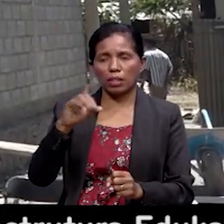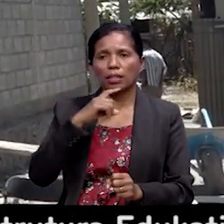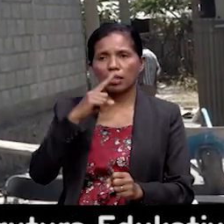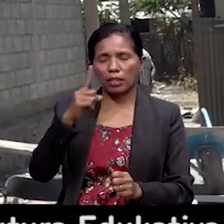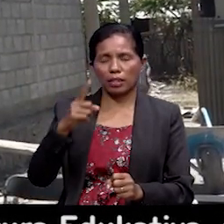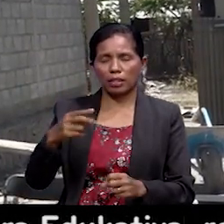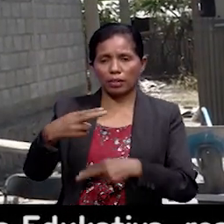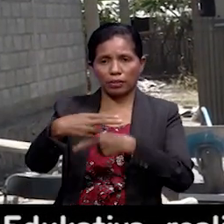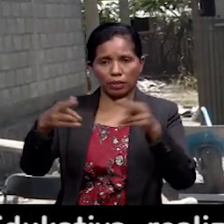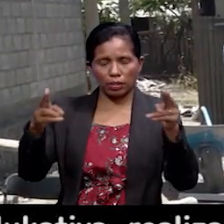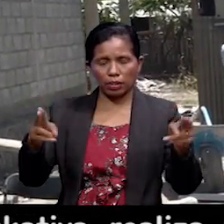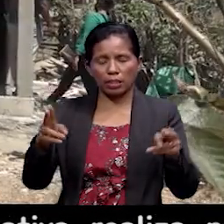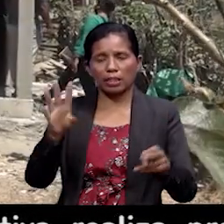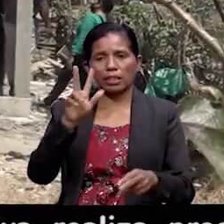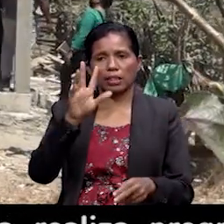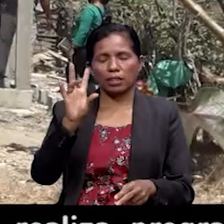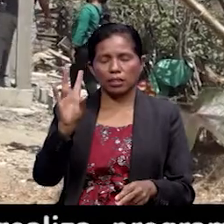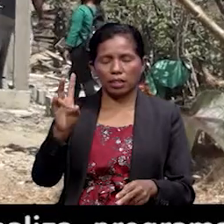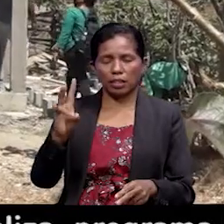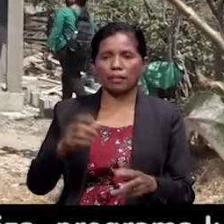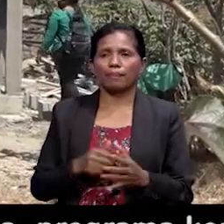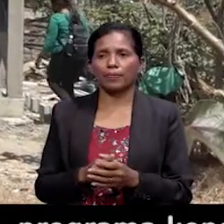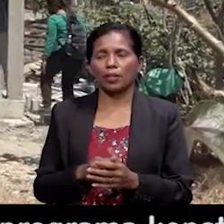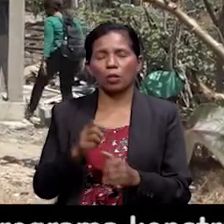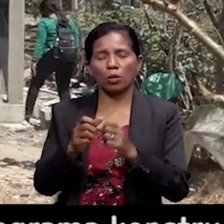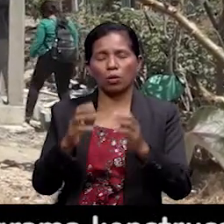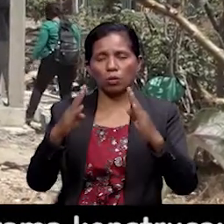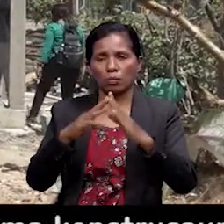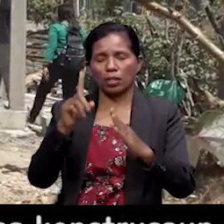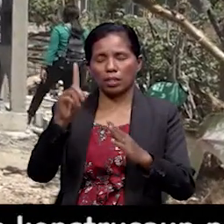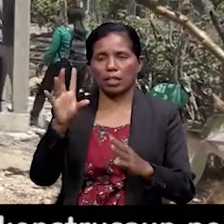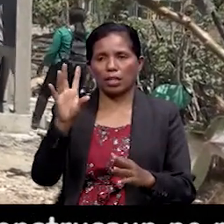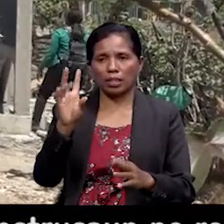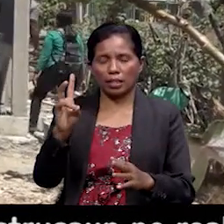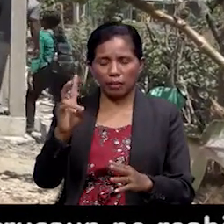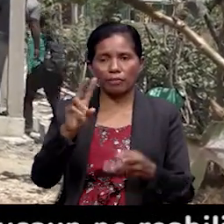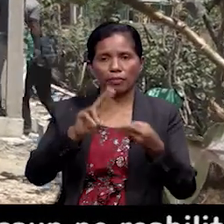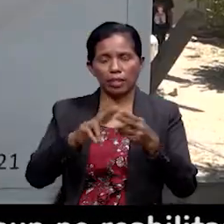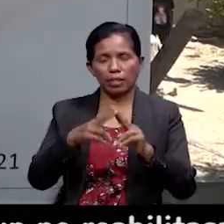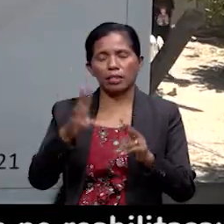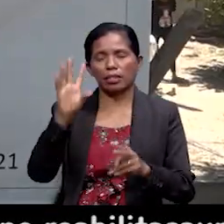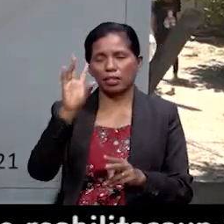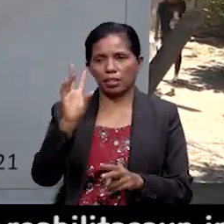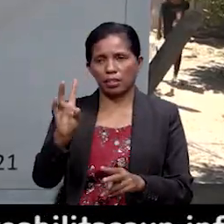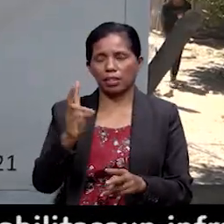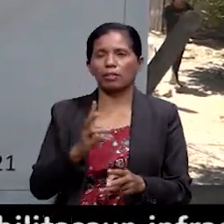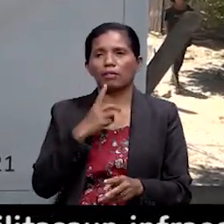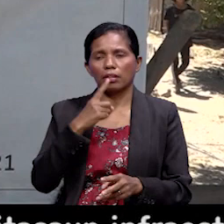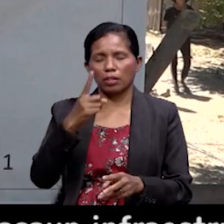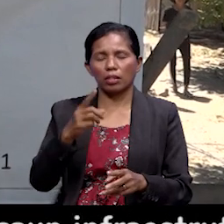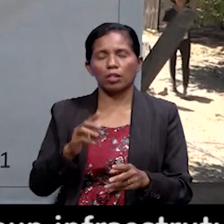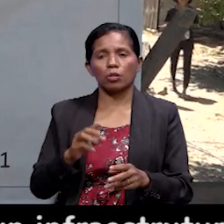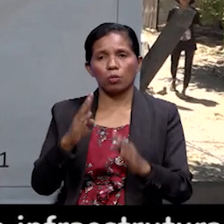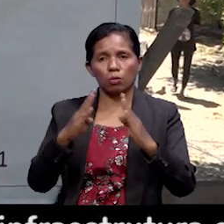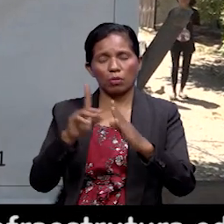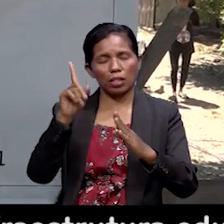7x6 metro quadrado no uma ida ho medida 6x6 metro quadrado no cada uma ida gasta